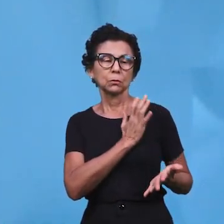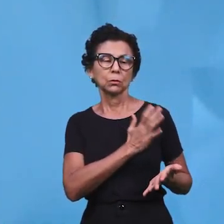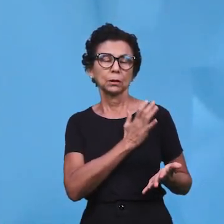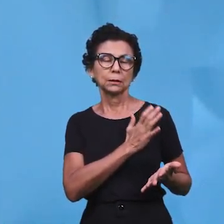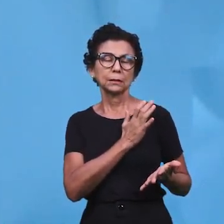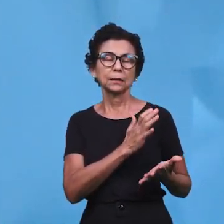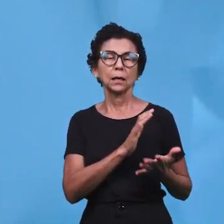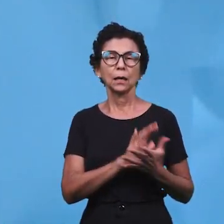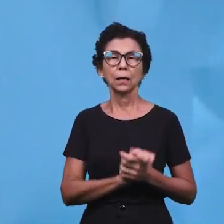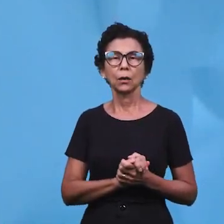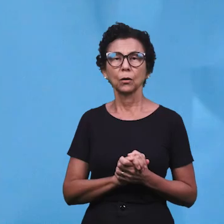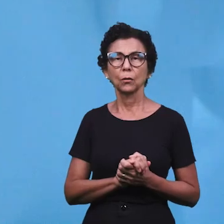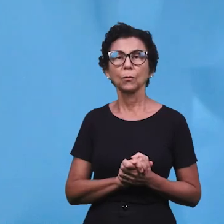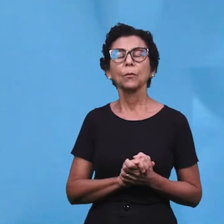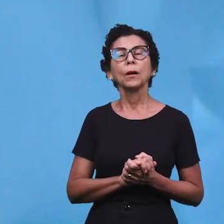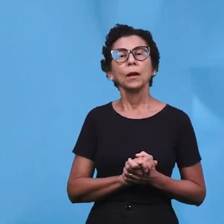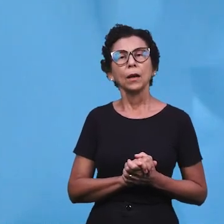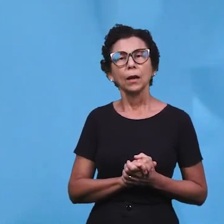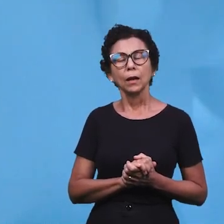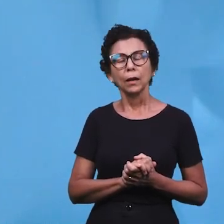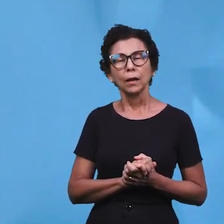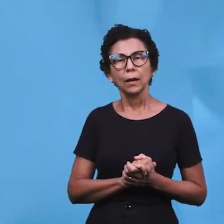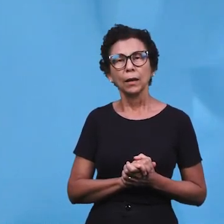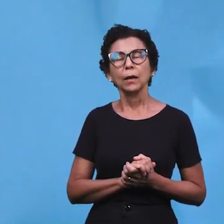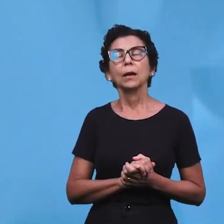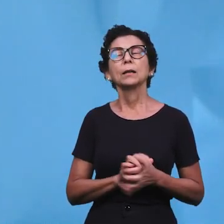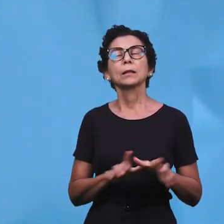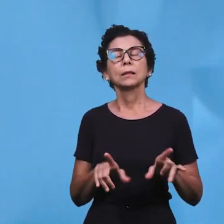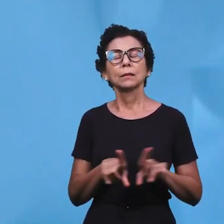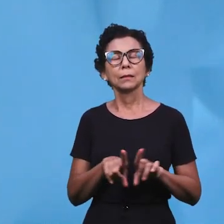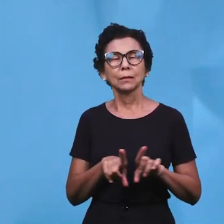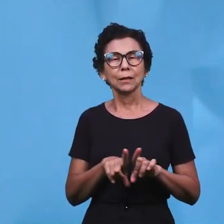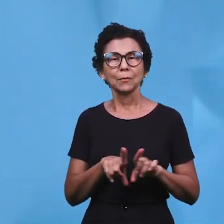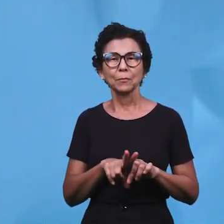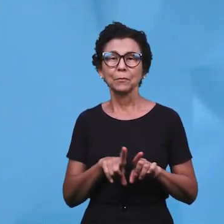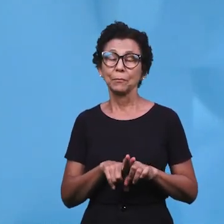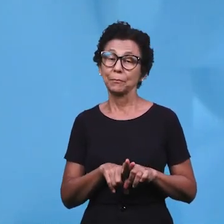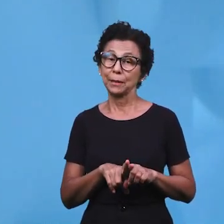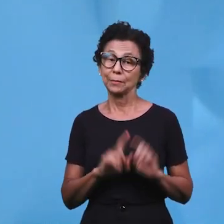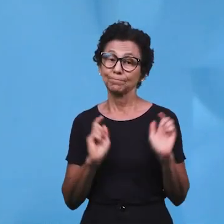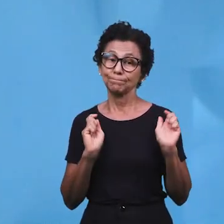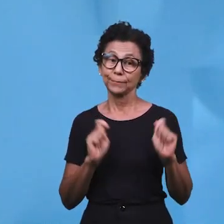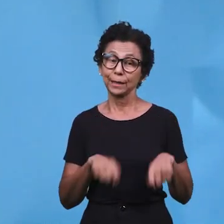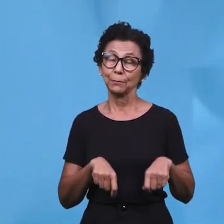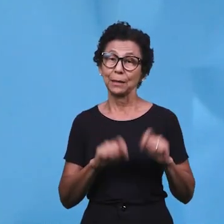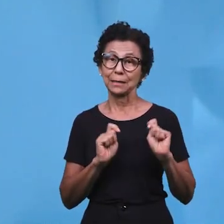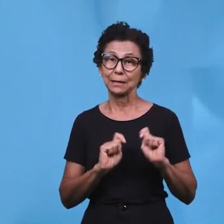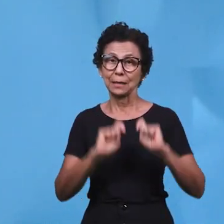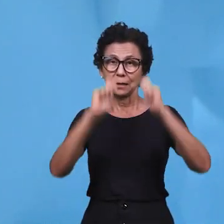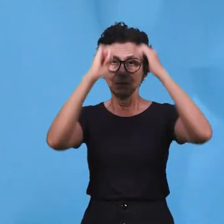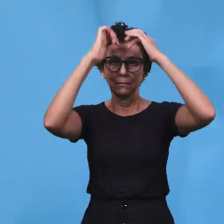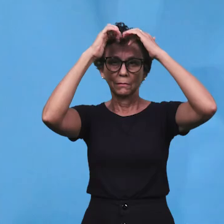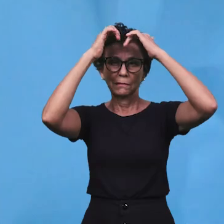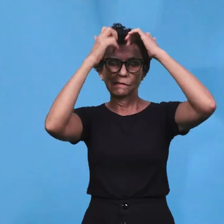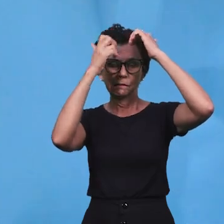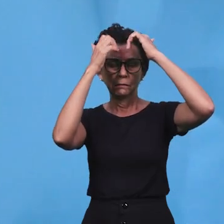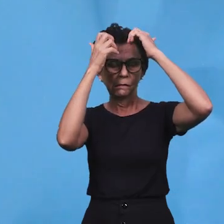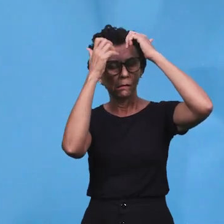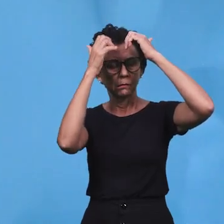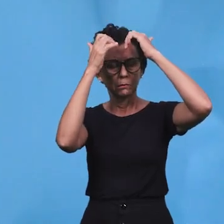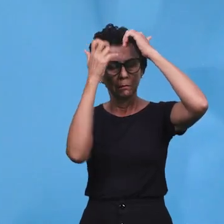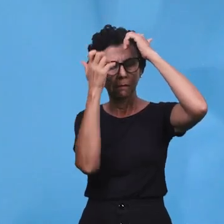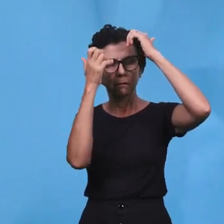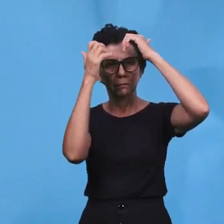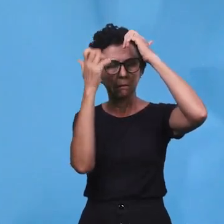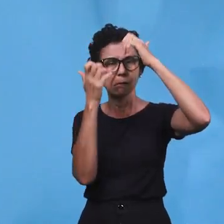gerar hipertensão arterial com o tempo, aumento do risco de acidente vascular isquêmico, cerebral isquêmico, que é o